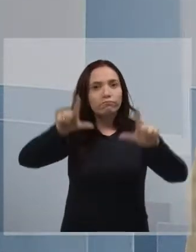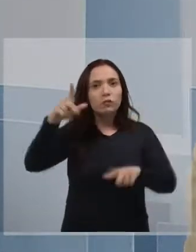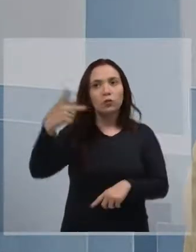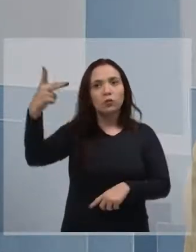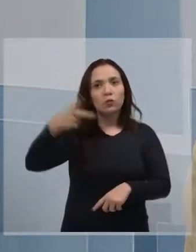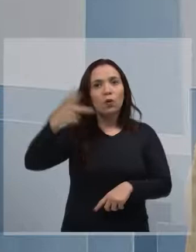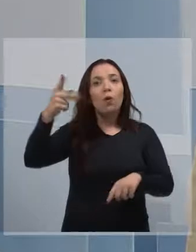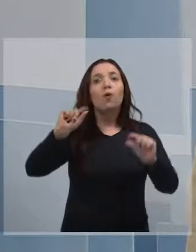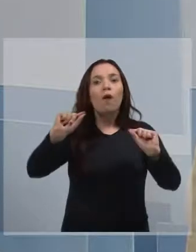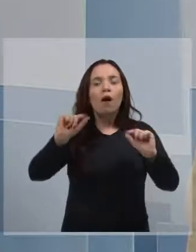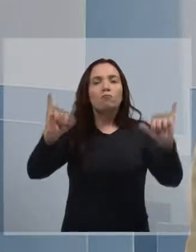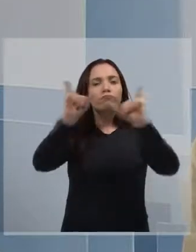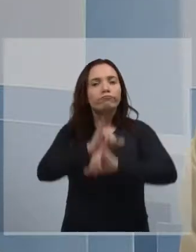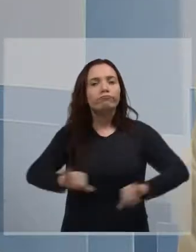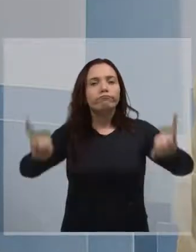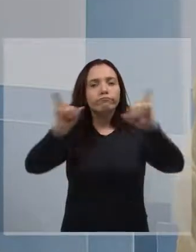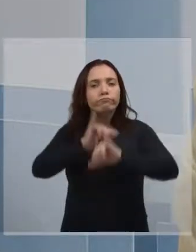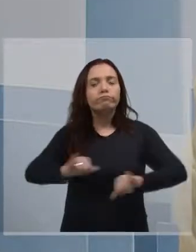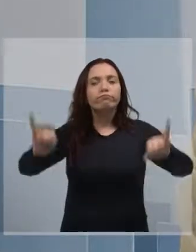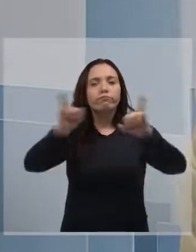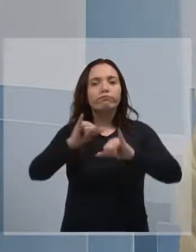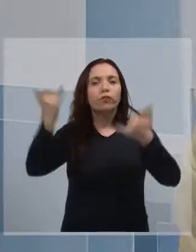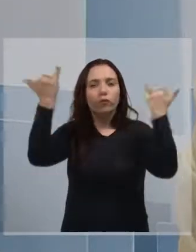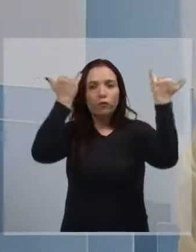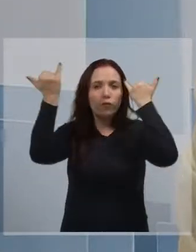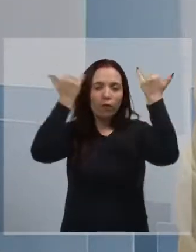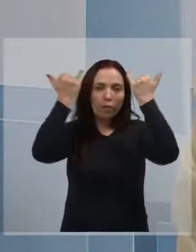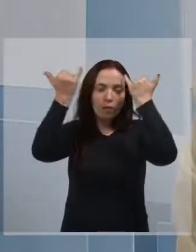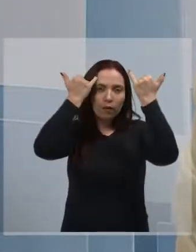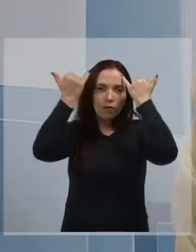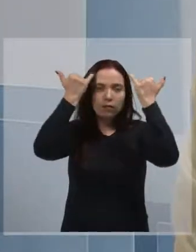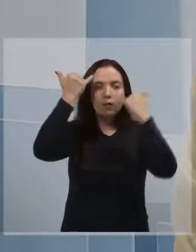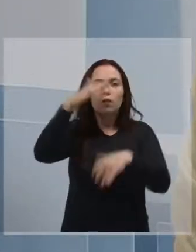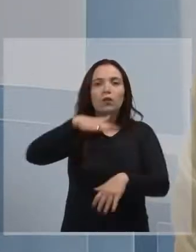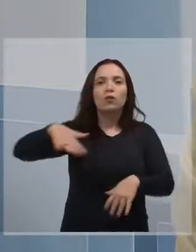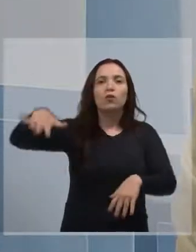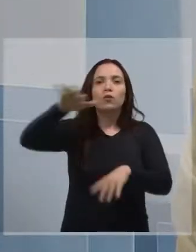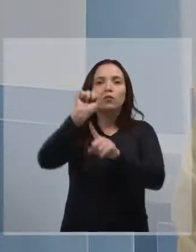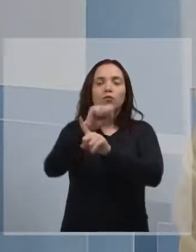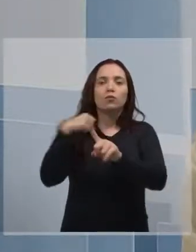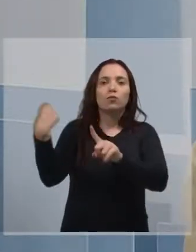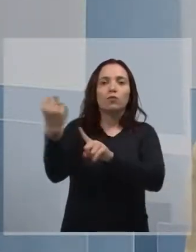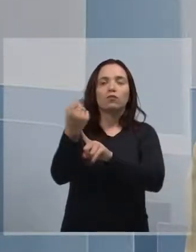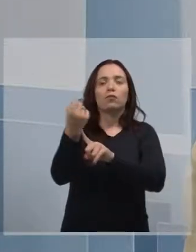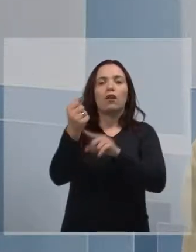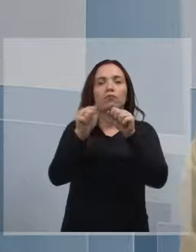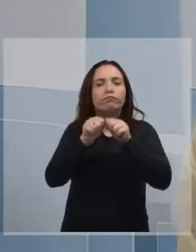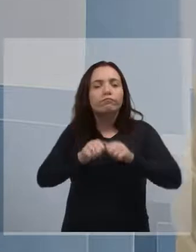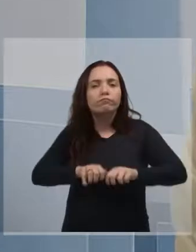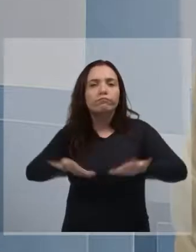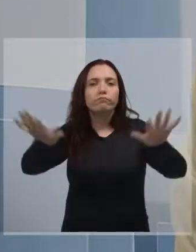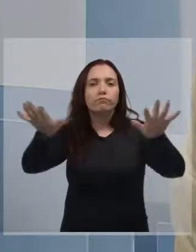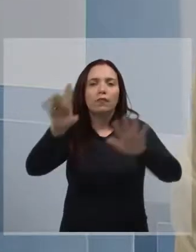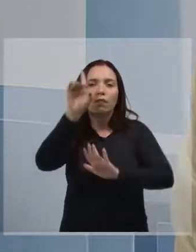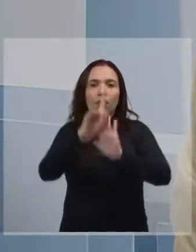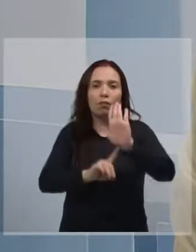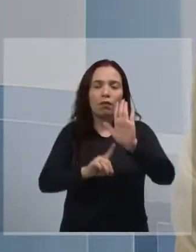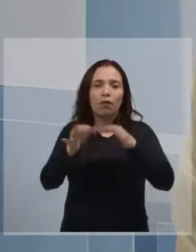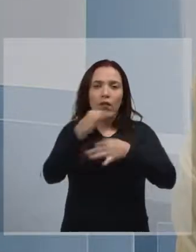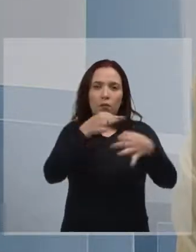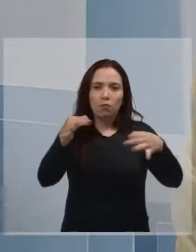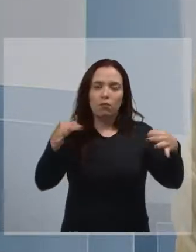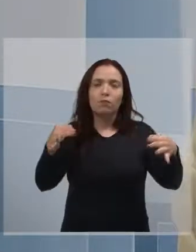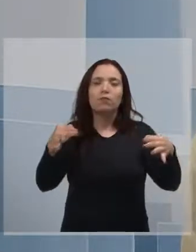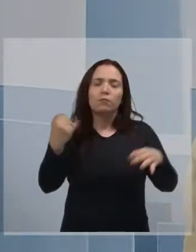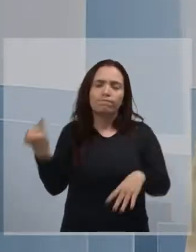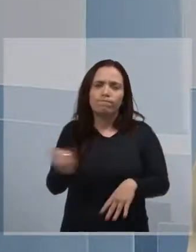de transparência, de fortalecimento da democratização da informação e da democracia